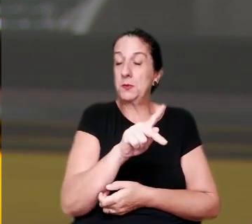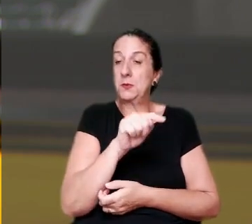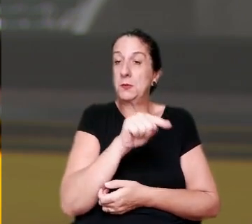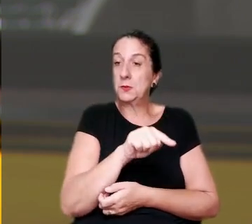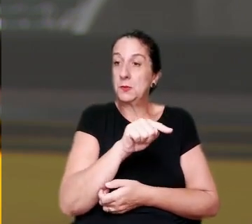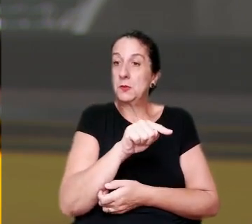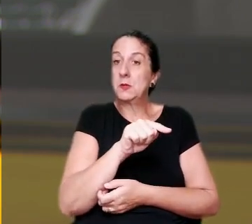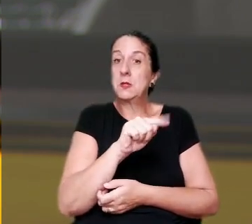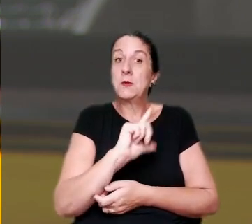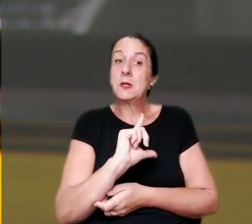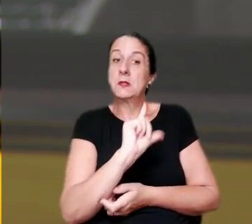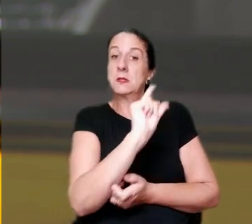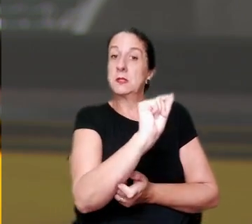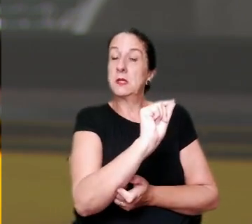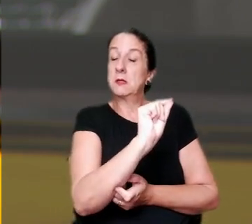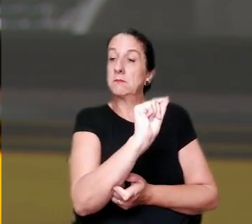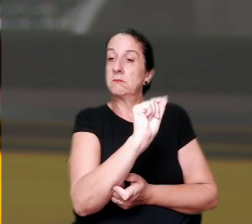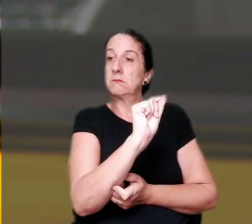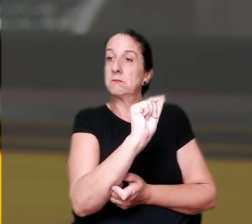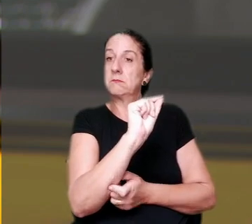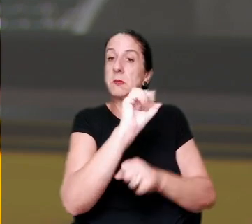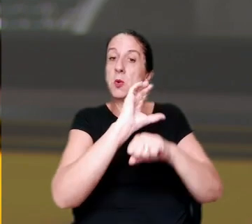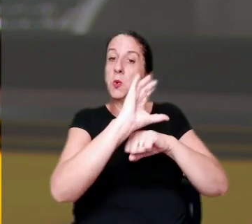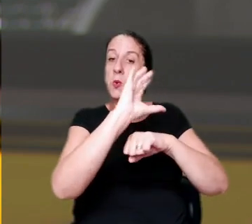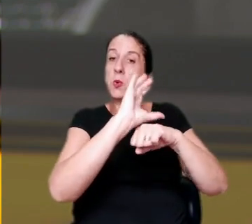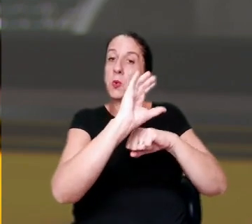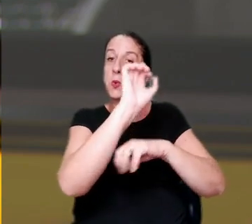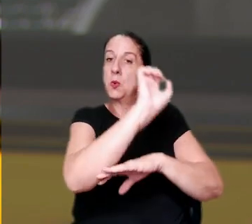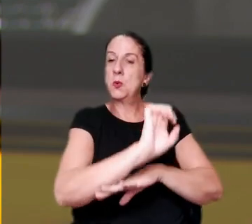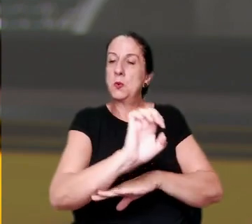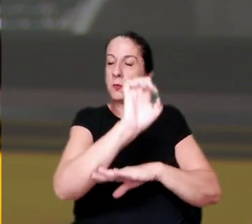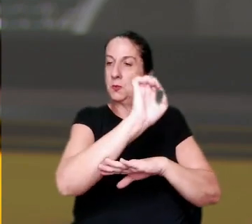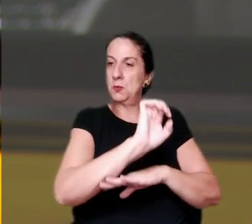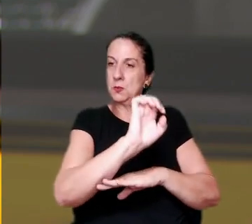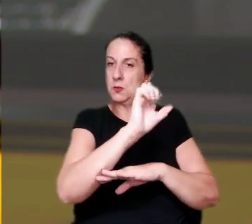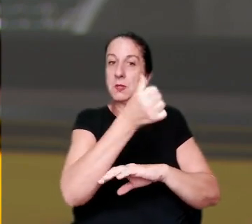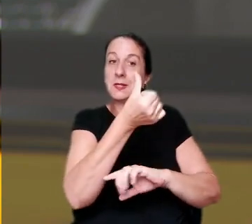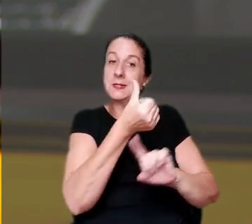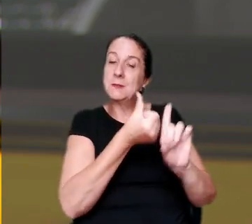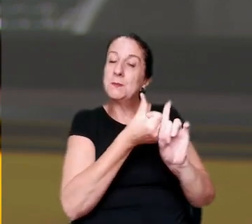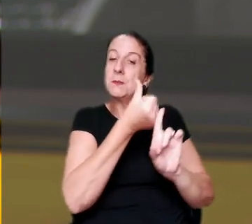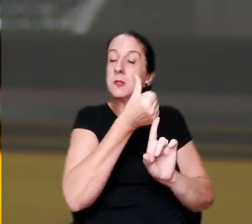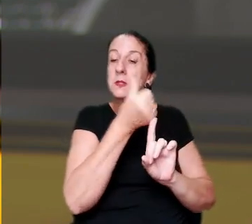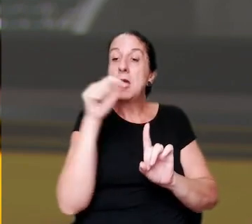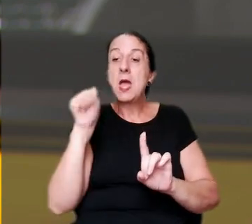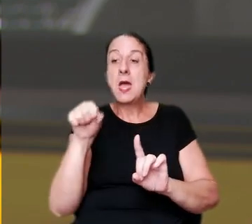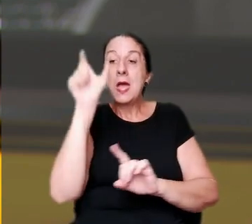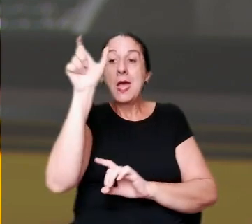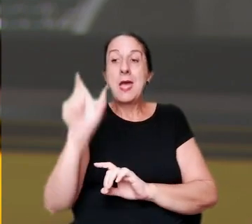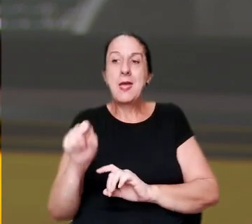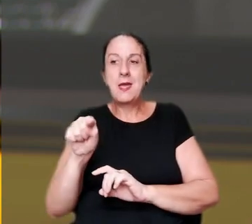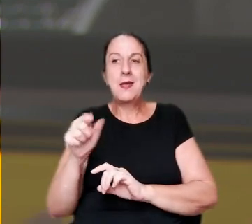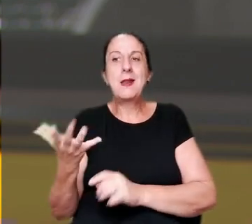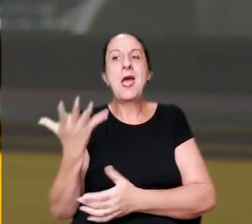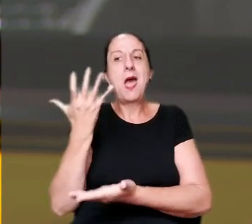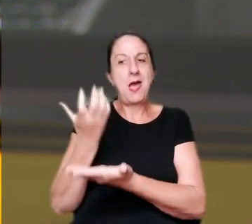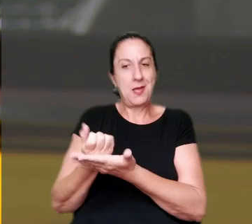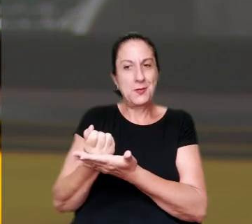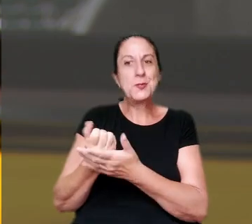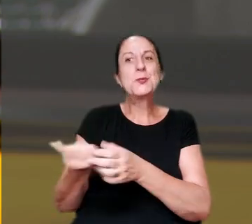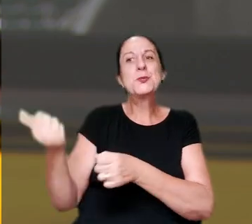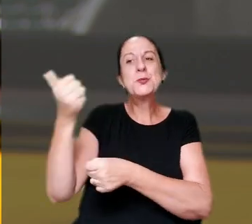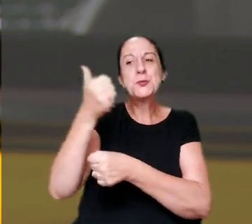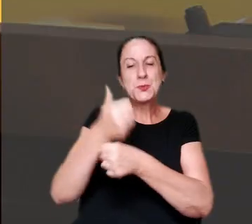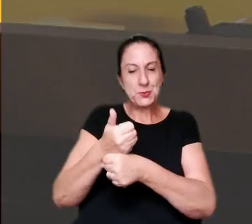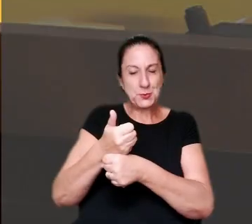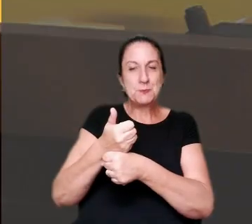professor Martins Catarino teve de se ausentar para um curso na Europa durante 6 meses, e o professor